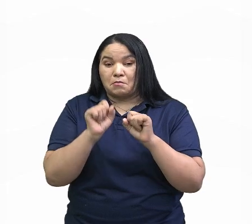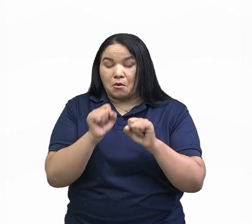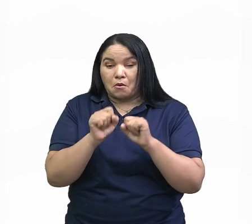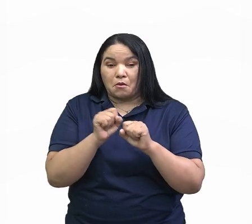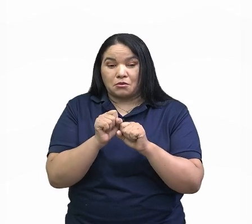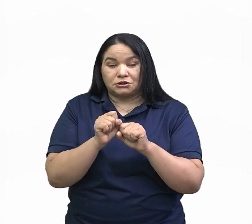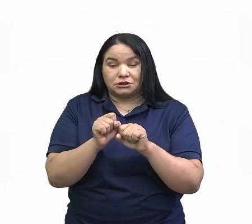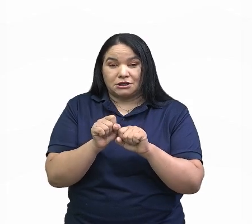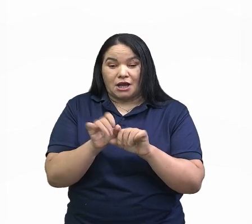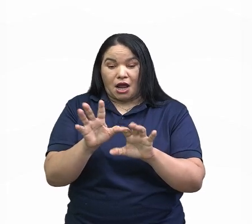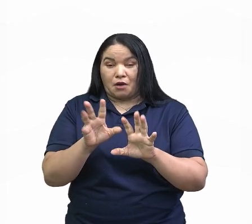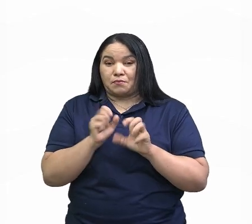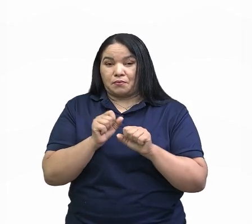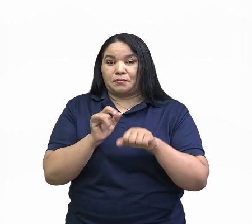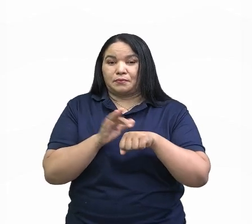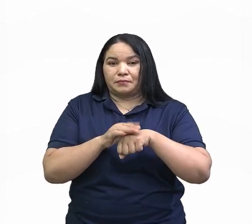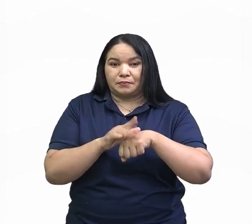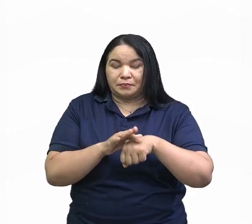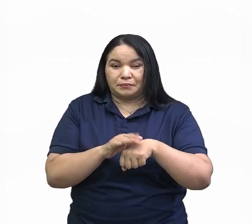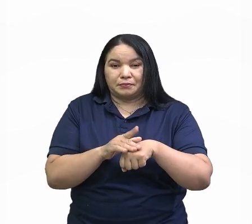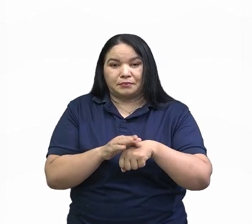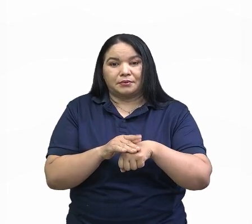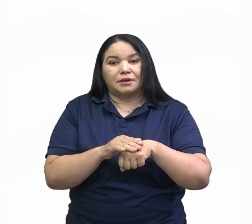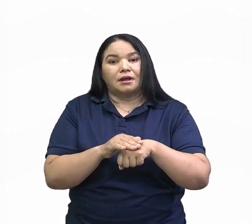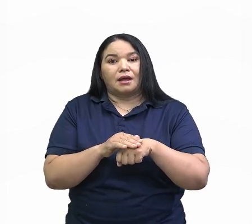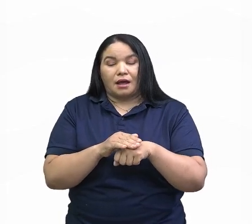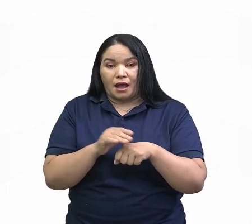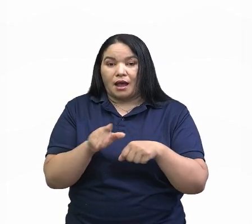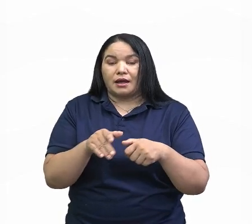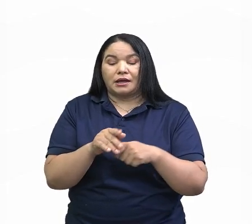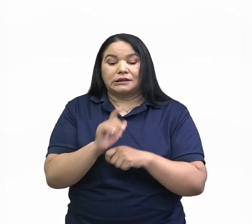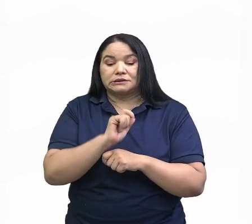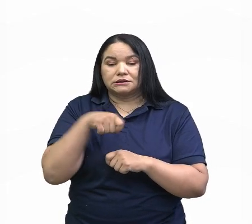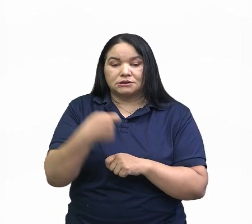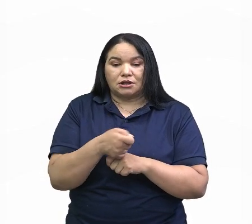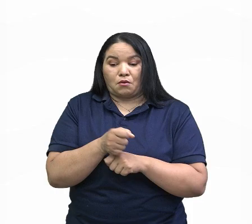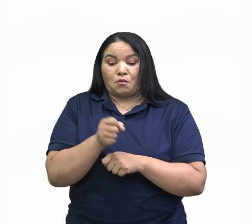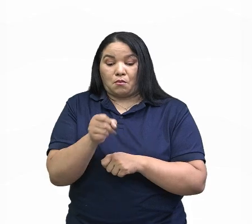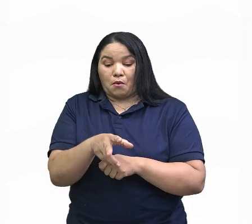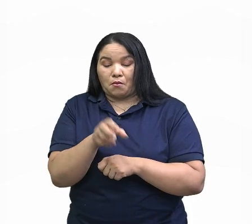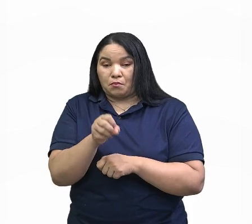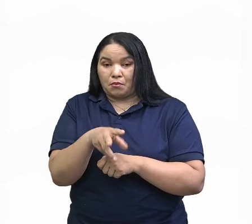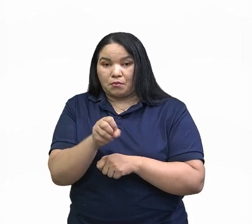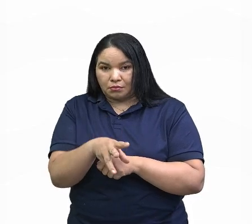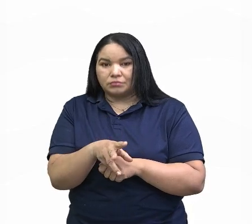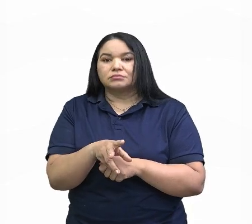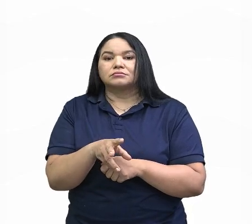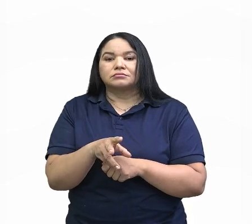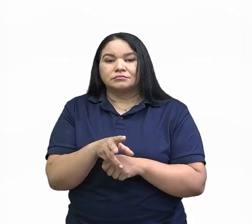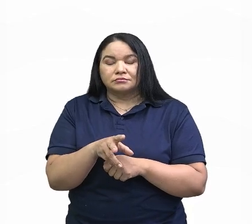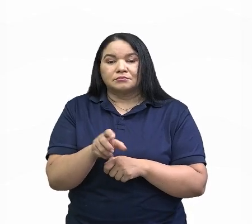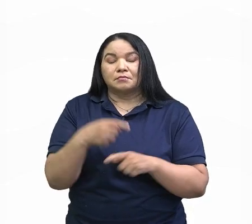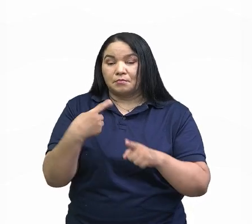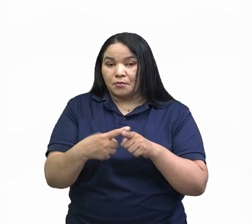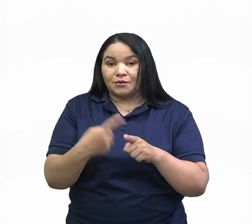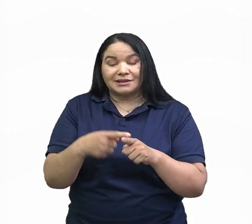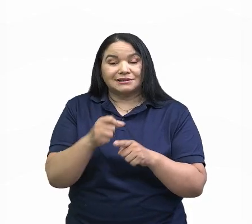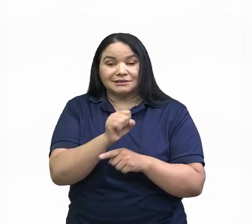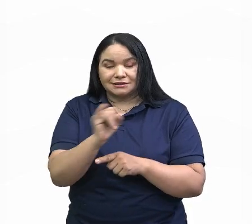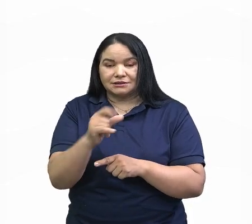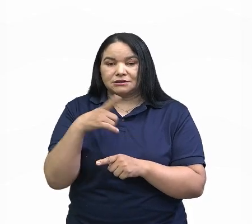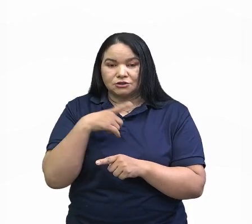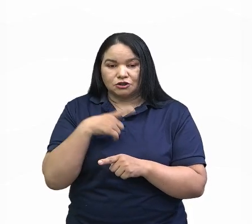podem trazer problemas de saúde, dizemos que ela está contaminada, tá? Então a água poluída, quando ela tem ali aquela presença de